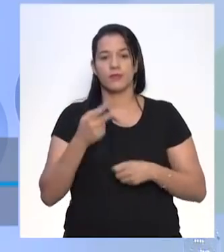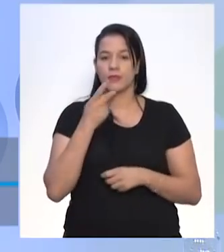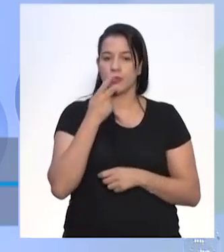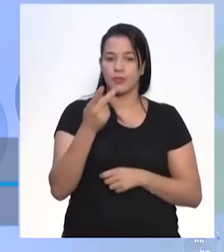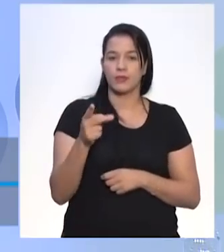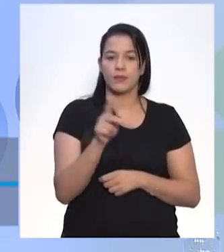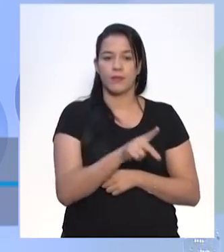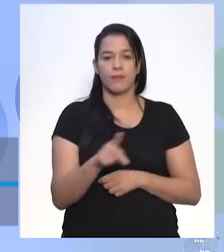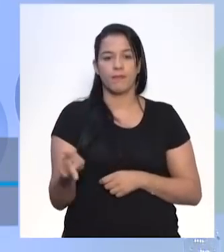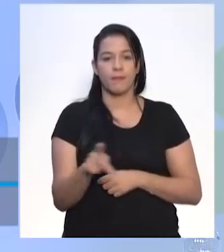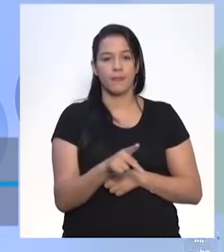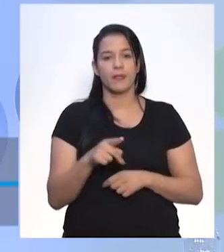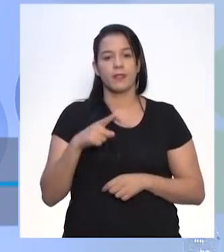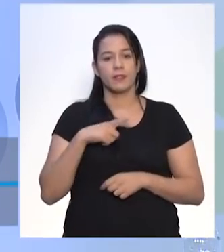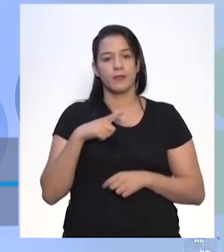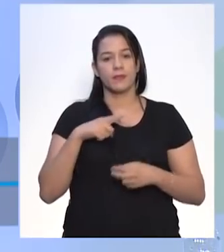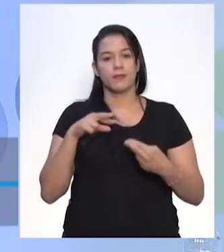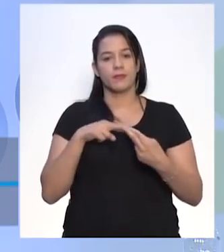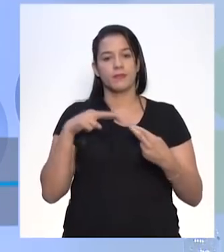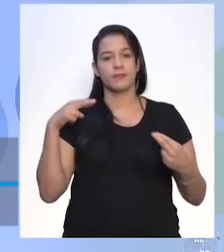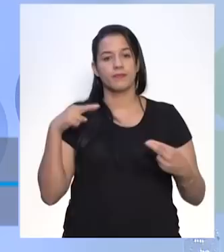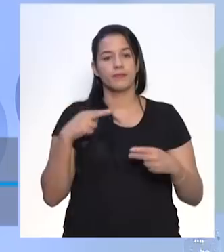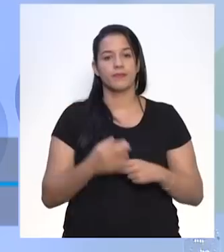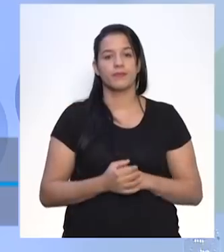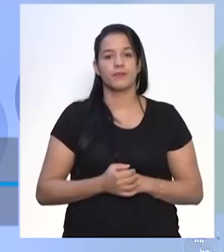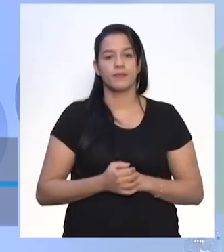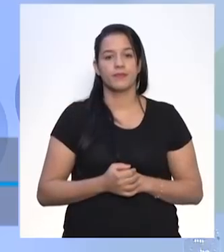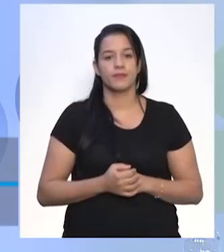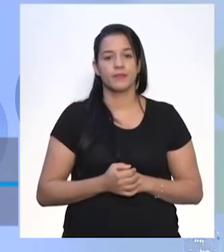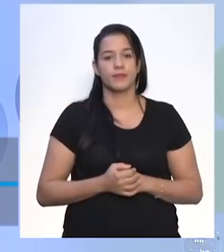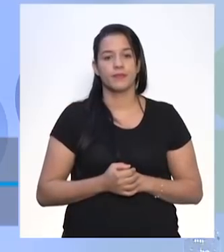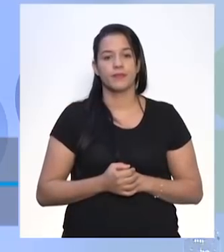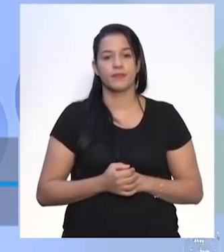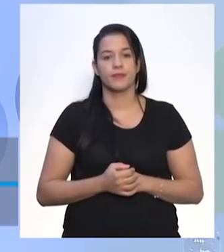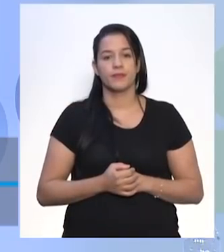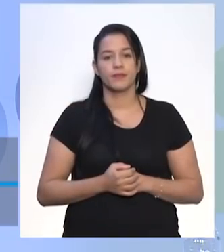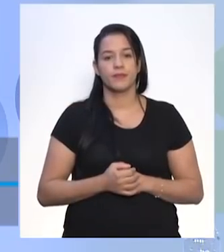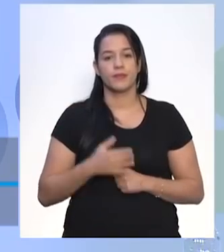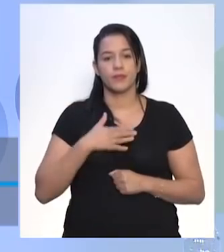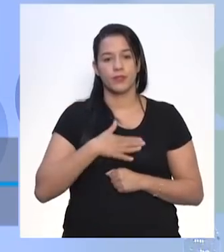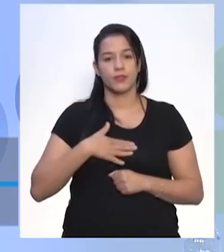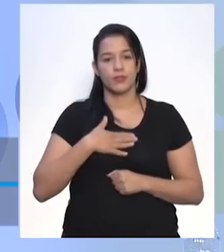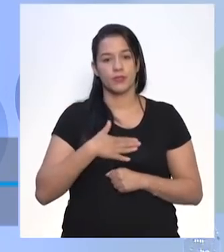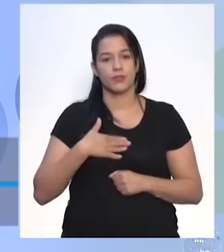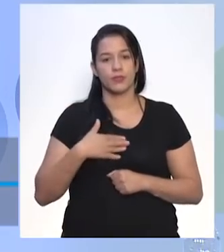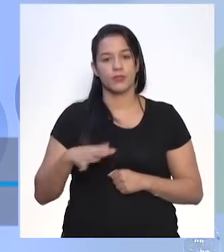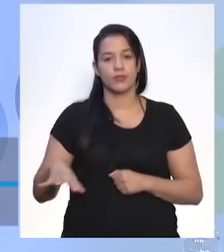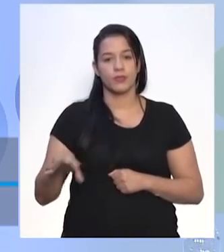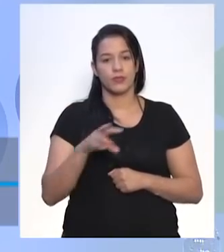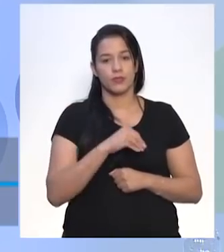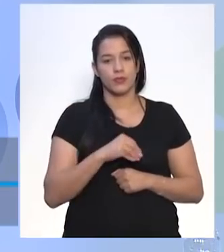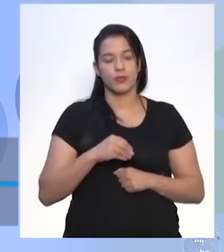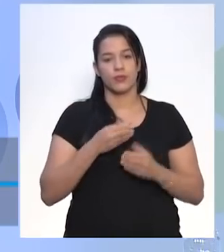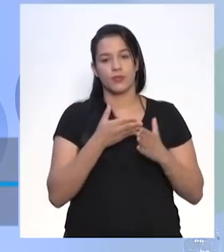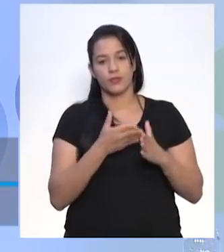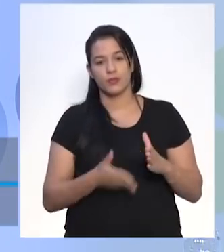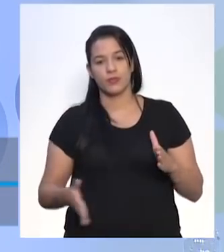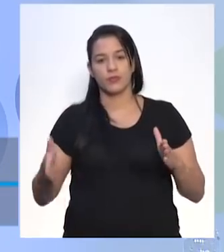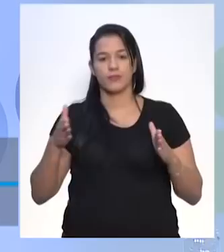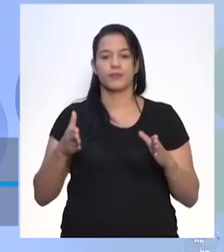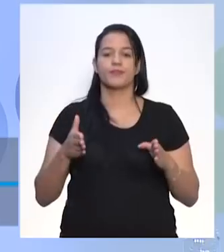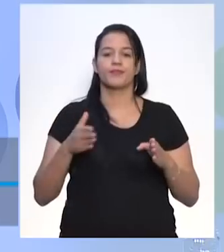aos professores da nossa rede, gostaria de desejar que façamos, ao longo do ano